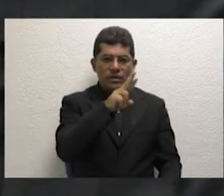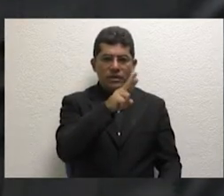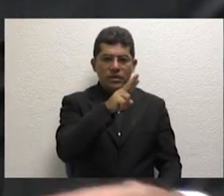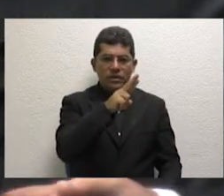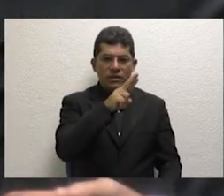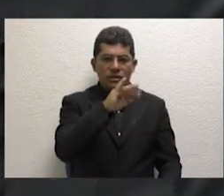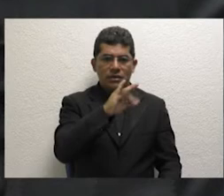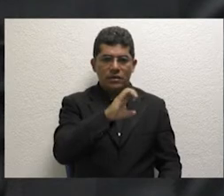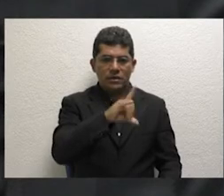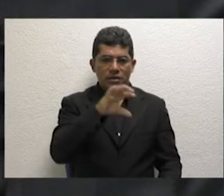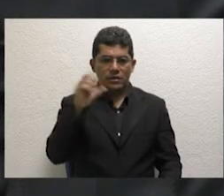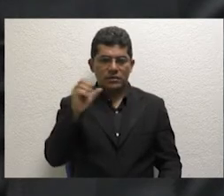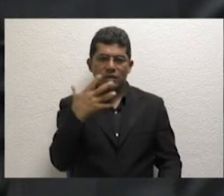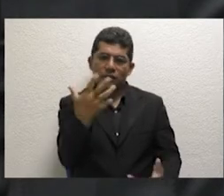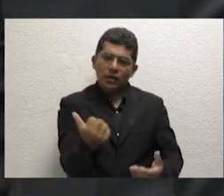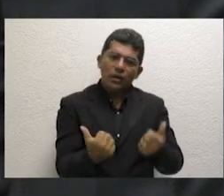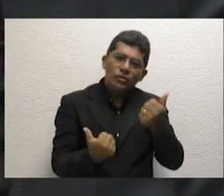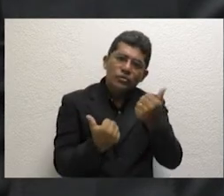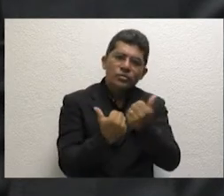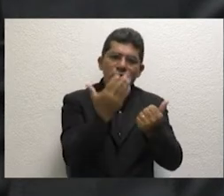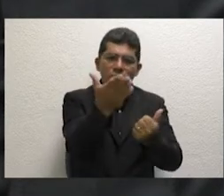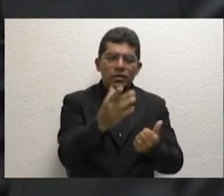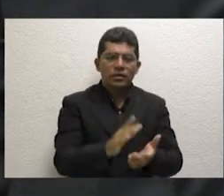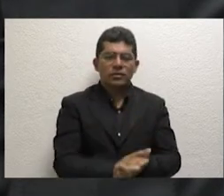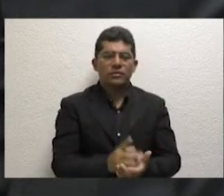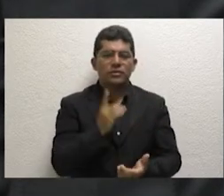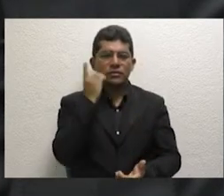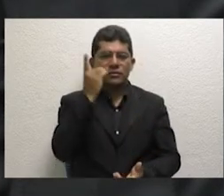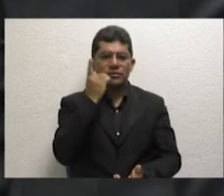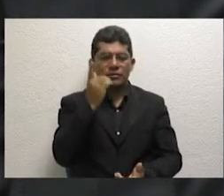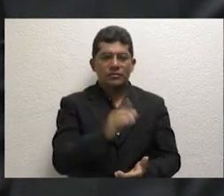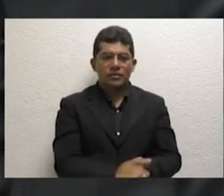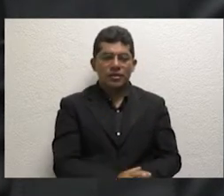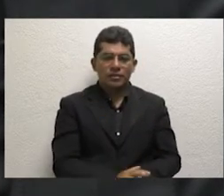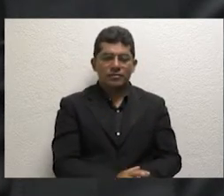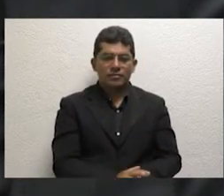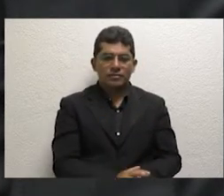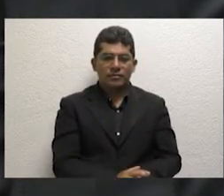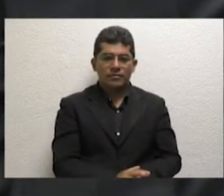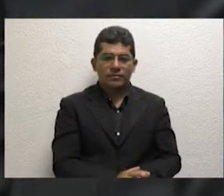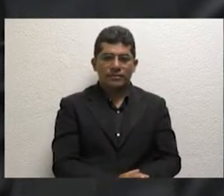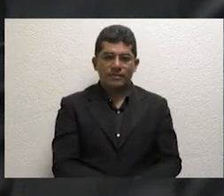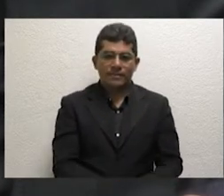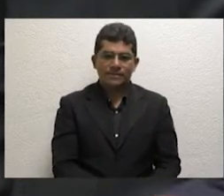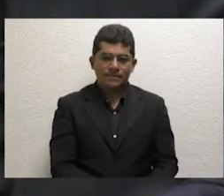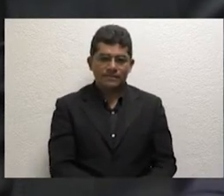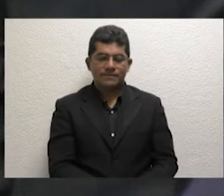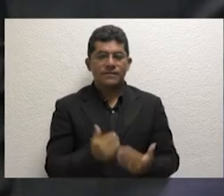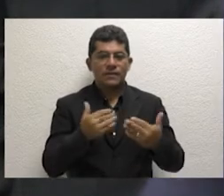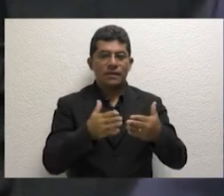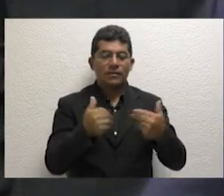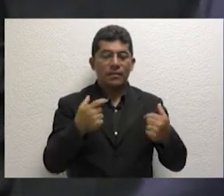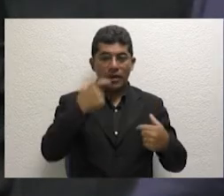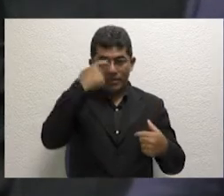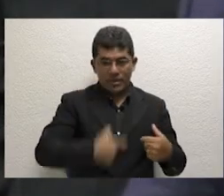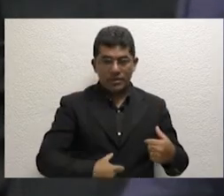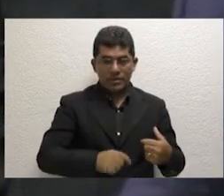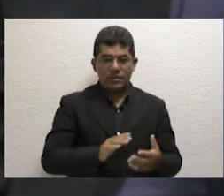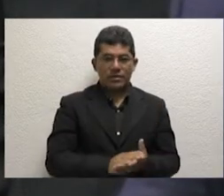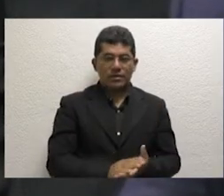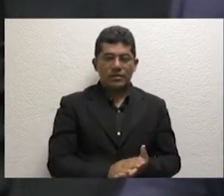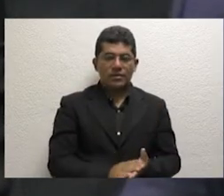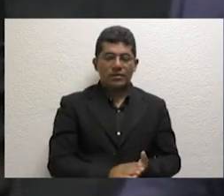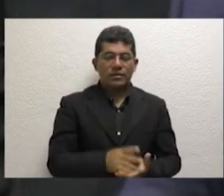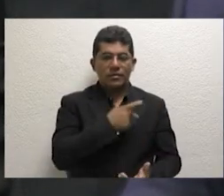vou lhe ajudar cederei cederei é o doutor Perico que aqui está pedindo doutor Wilson Perico ele está pedindo aqui para mim que é presidente da